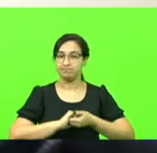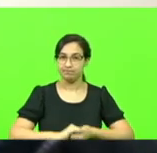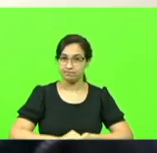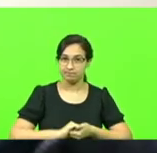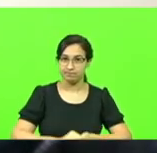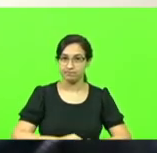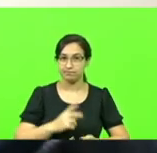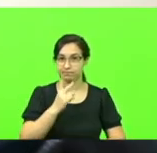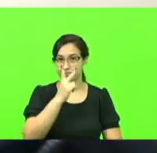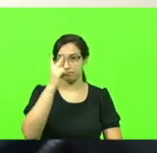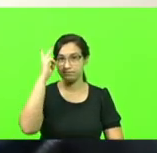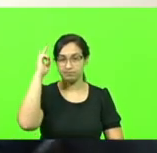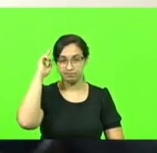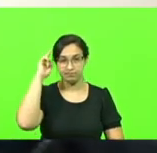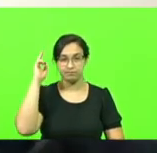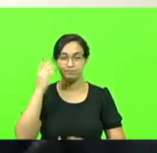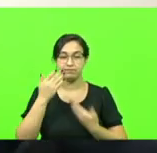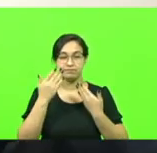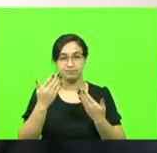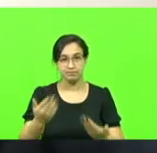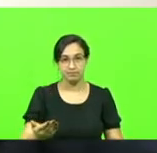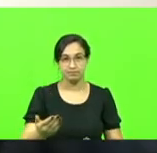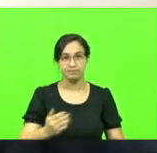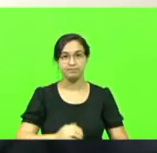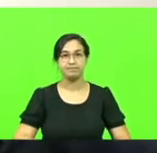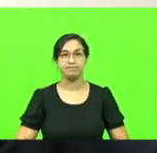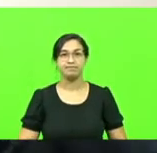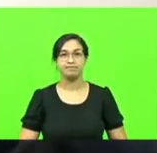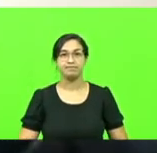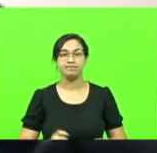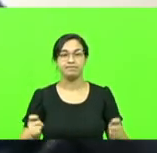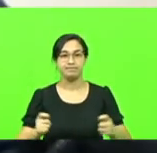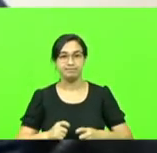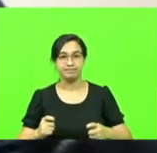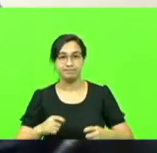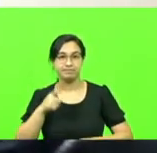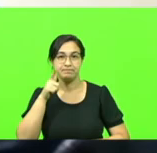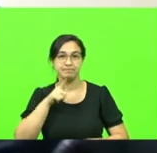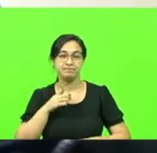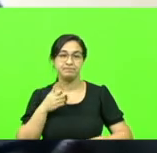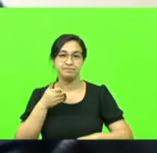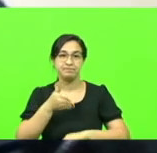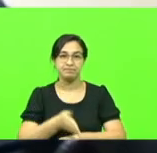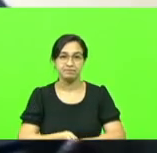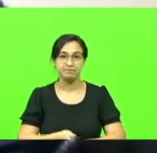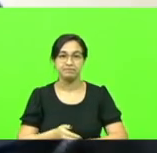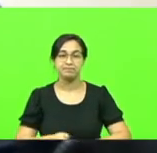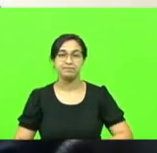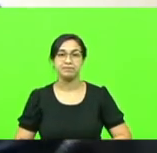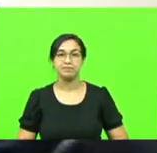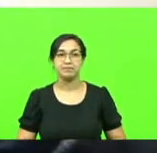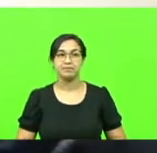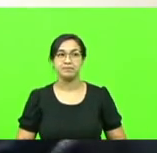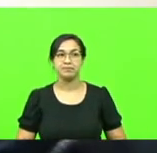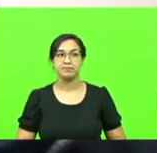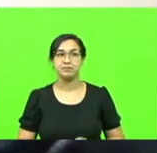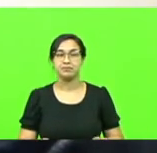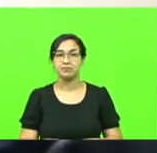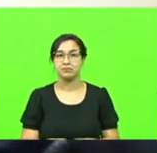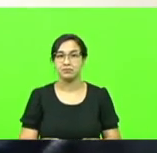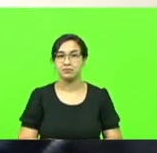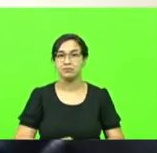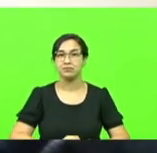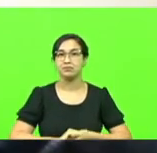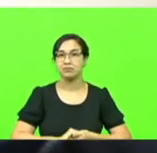Vicente Caropreso, agradeço pela oportunidade que nos é dada e, dessa forma, também cumprimento os